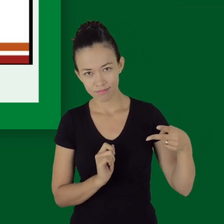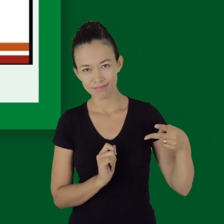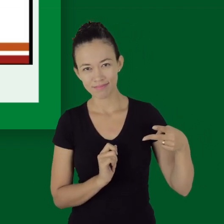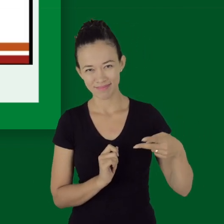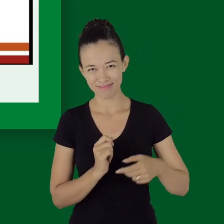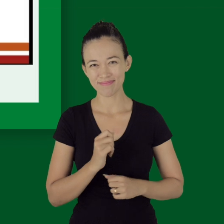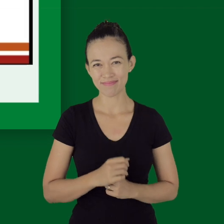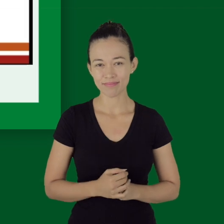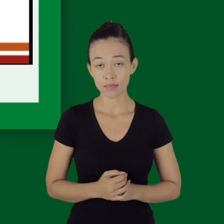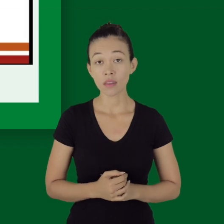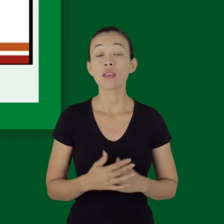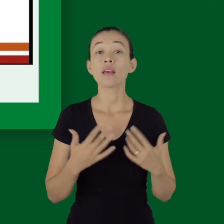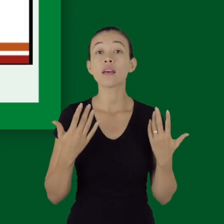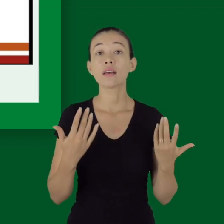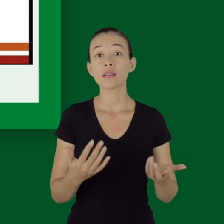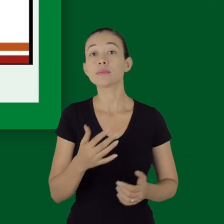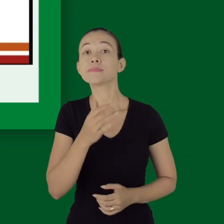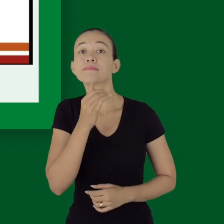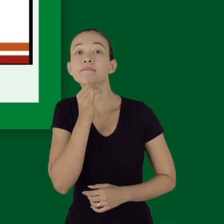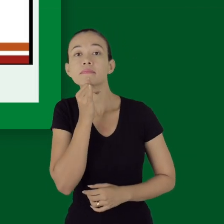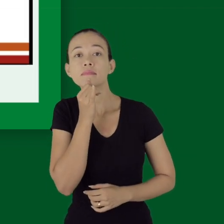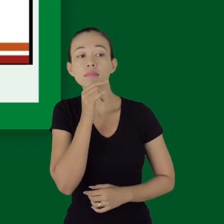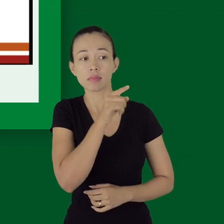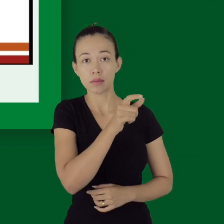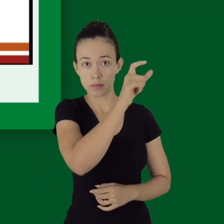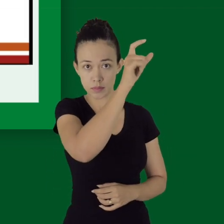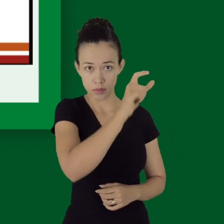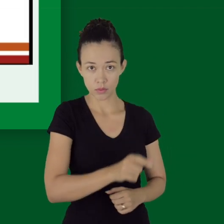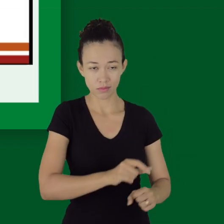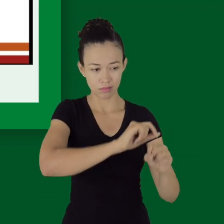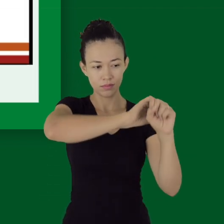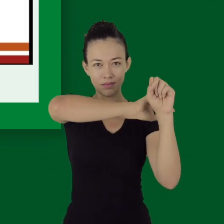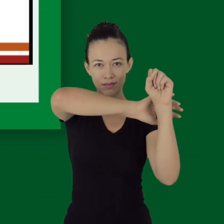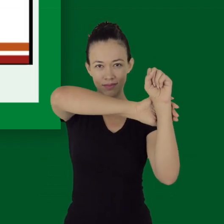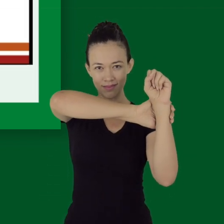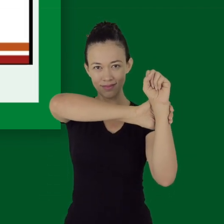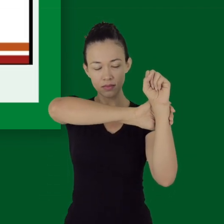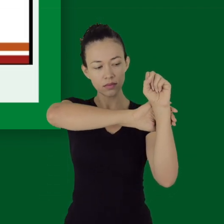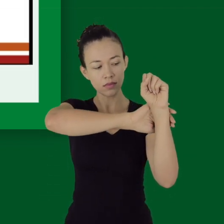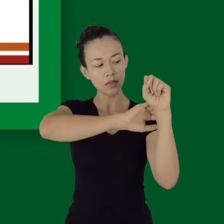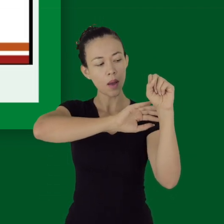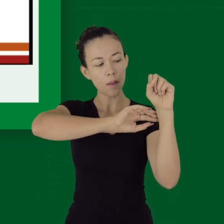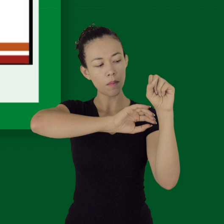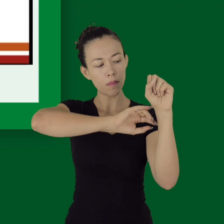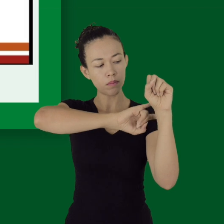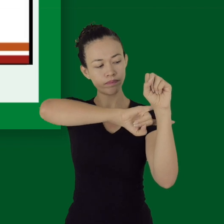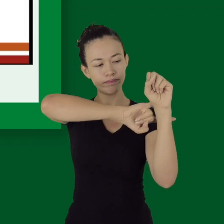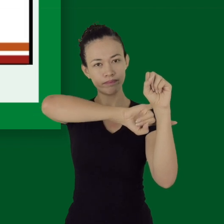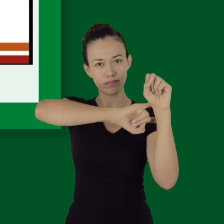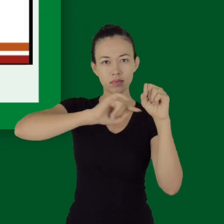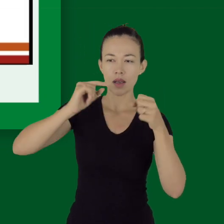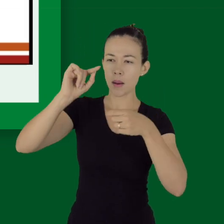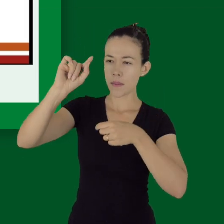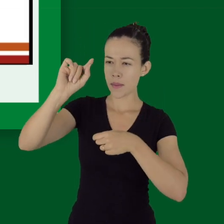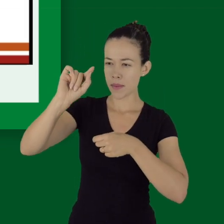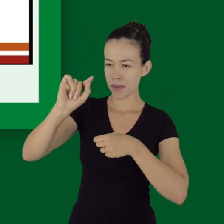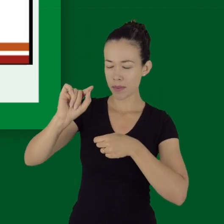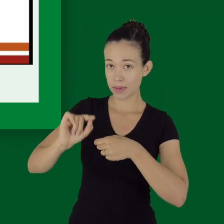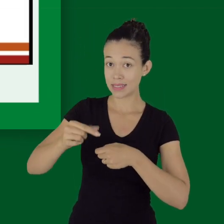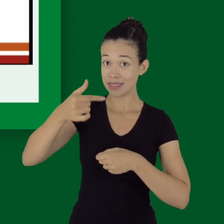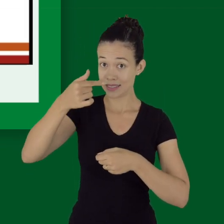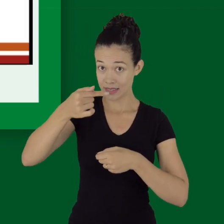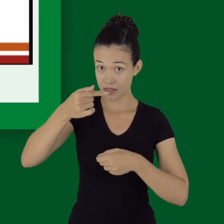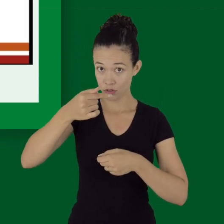de miótomos ou de dermátomos. Então, na região da altura, na região da coluna cervical, que são